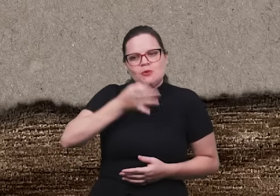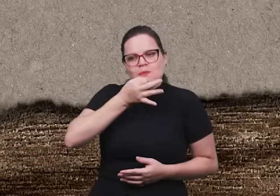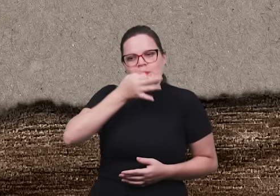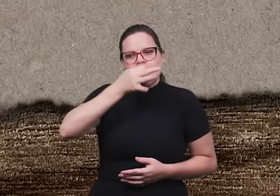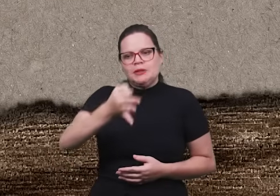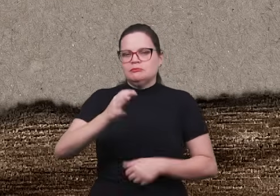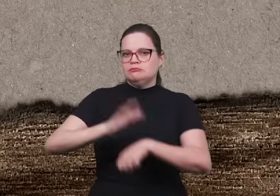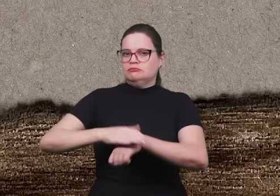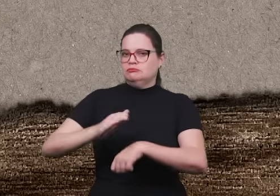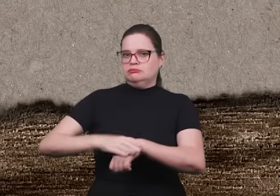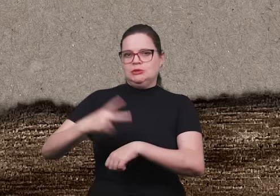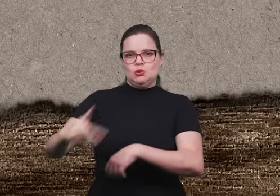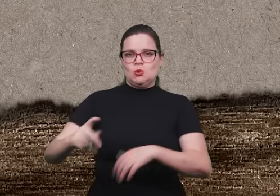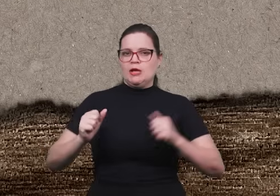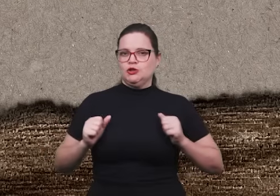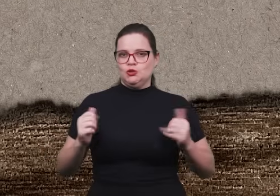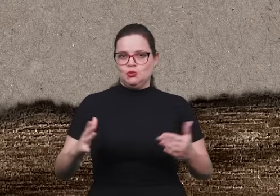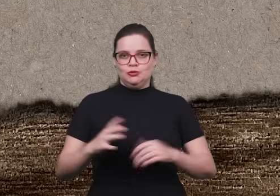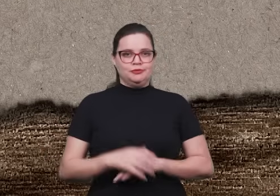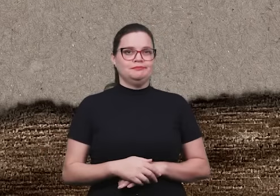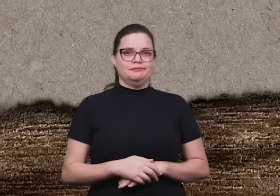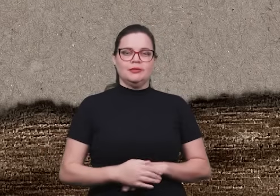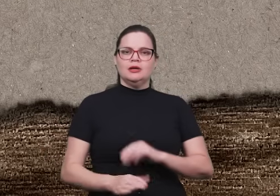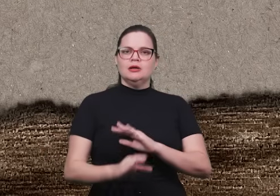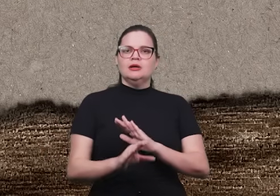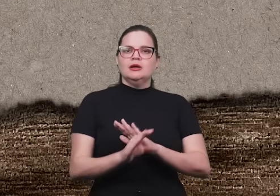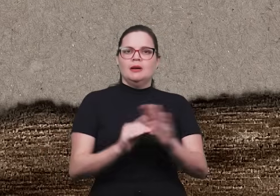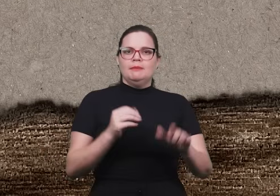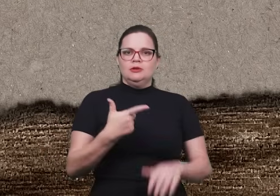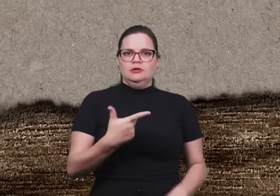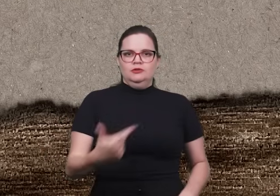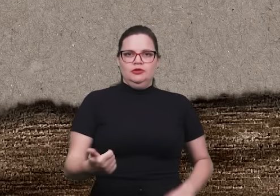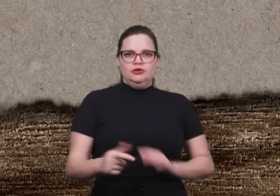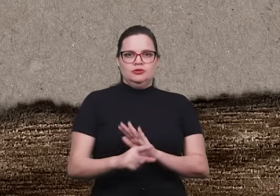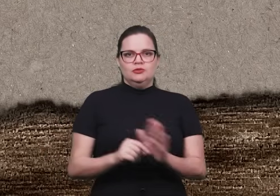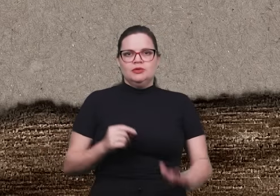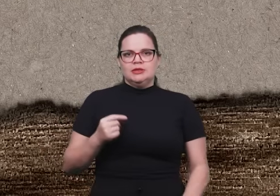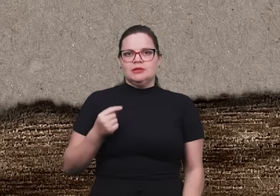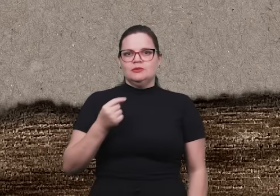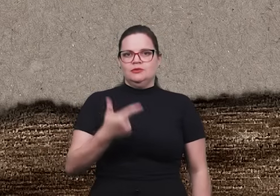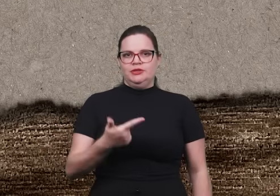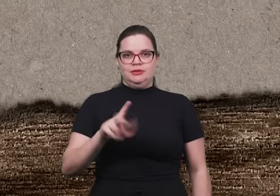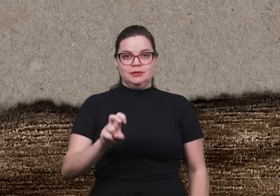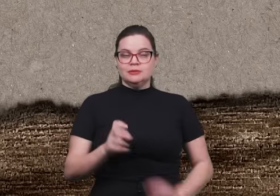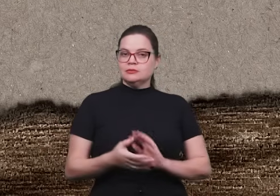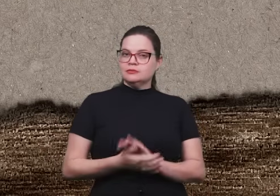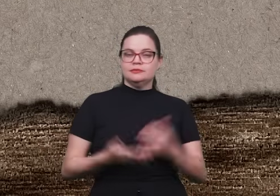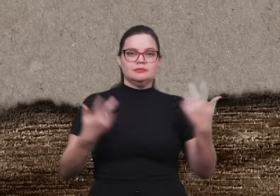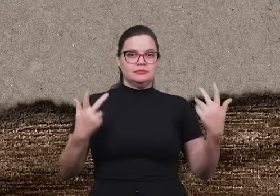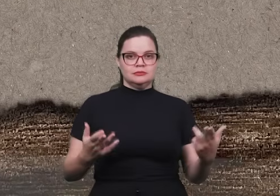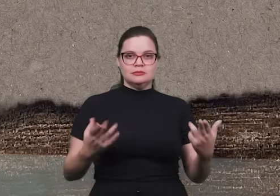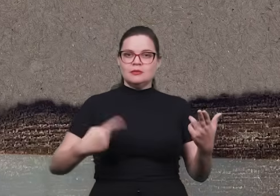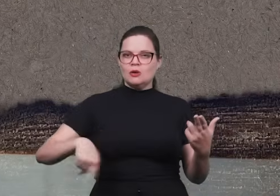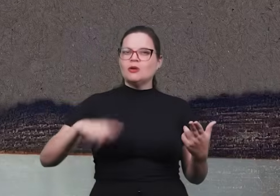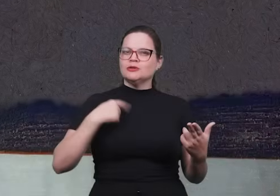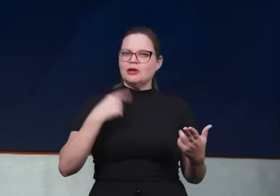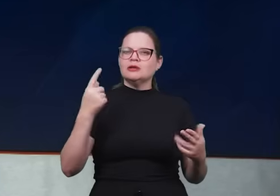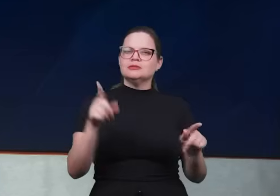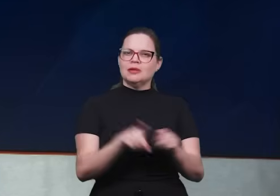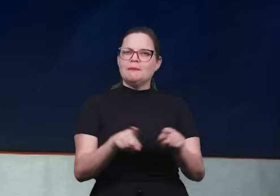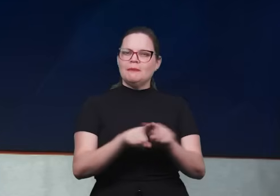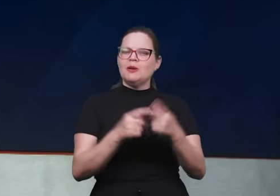Esse registro está no livro de Juízes, capítulo 21, do versículo 25. É isso que acontece com os que